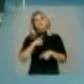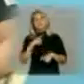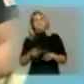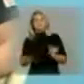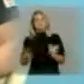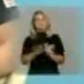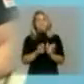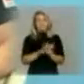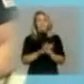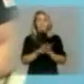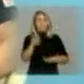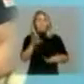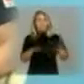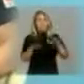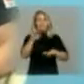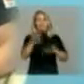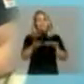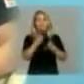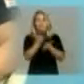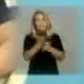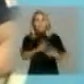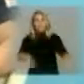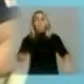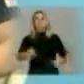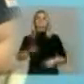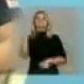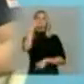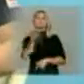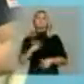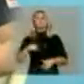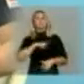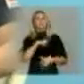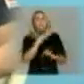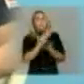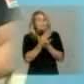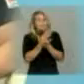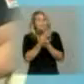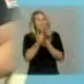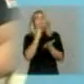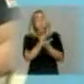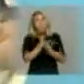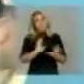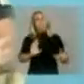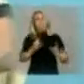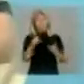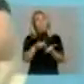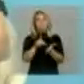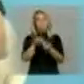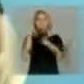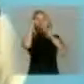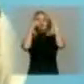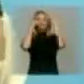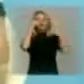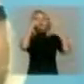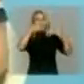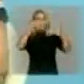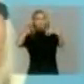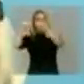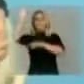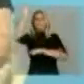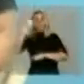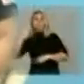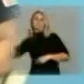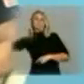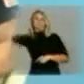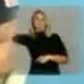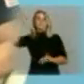chegar à média de eliminação no país, talvez a gente se despreocupe com as regiões norte, nordeste e centro-oeste.